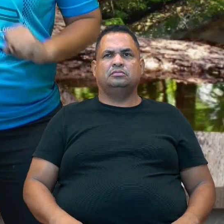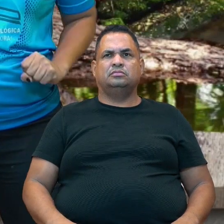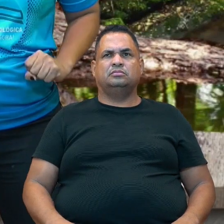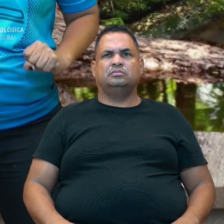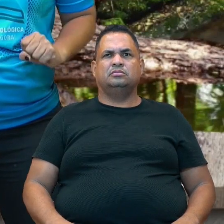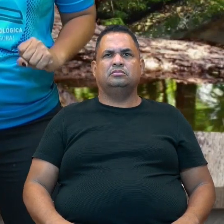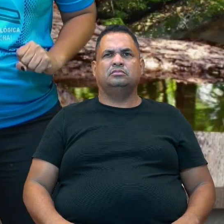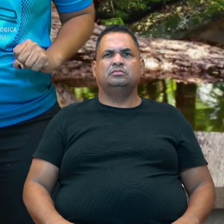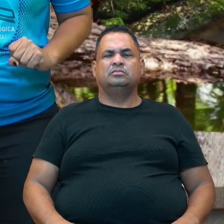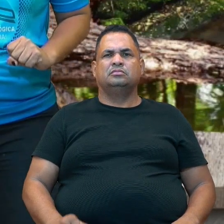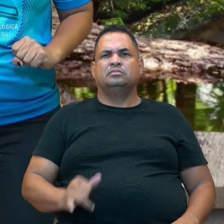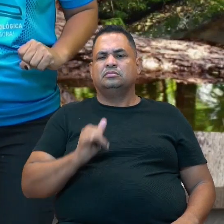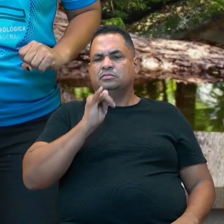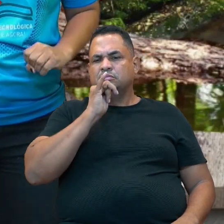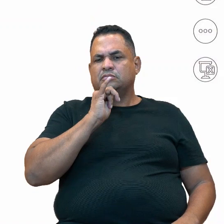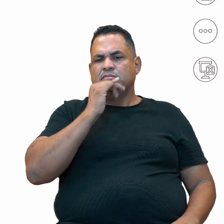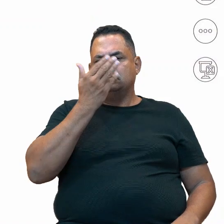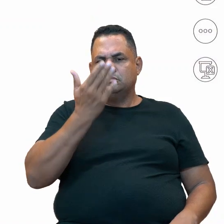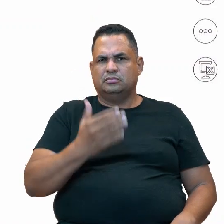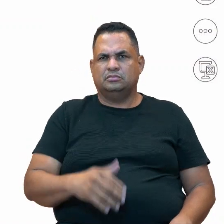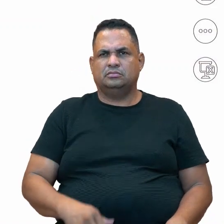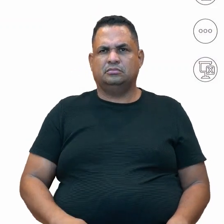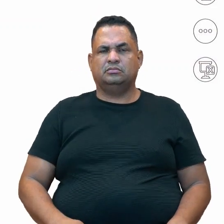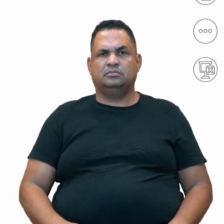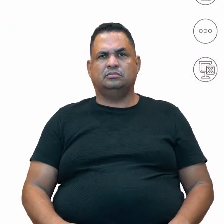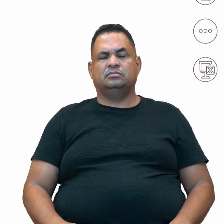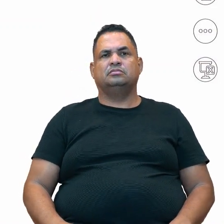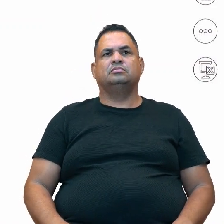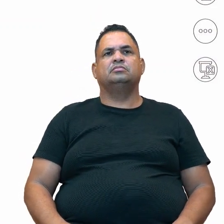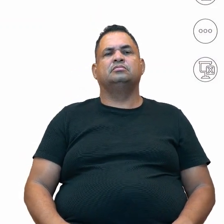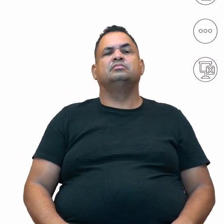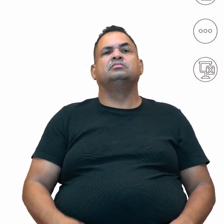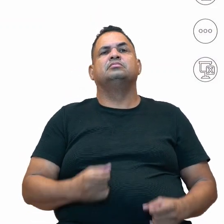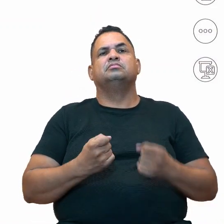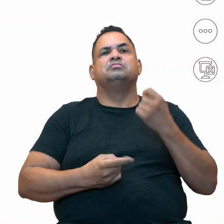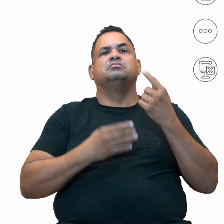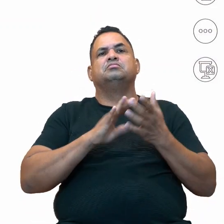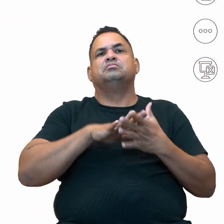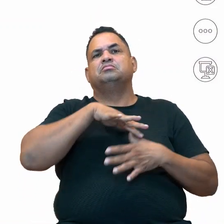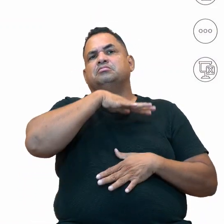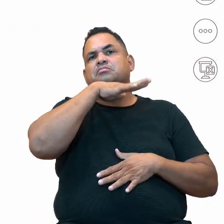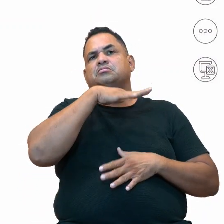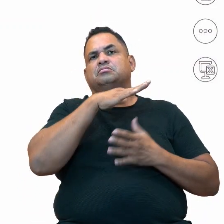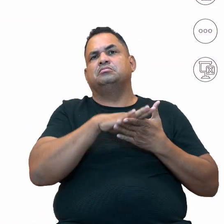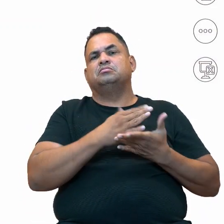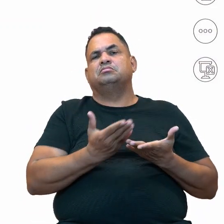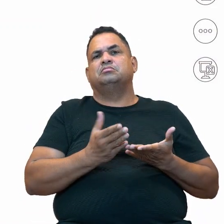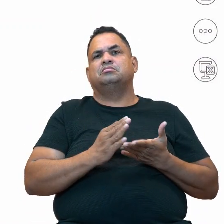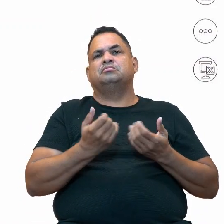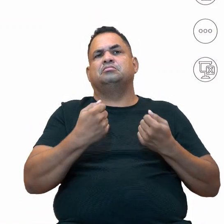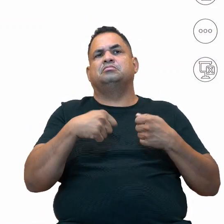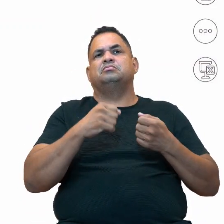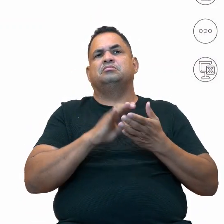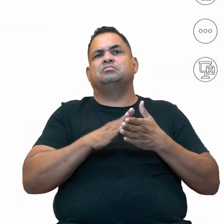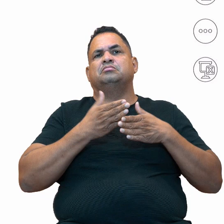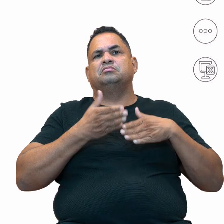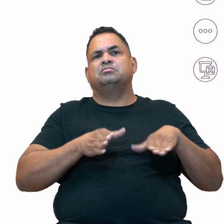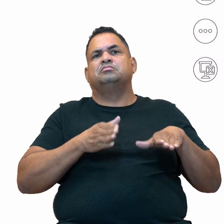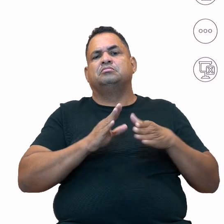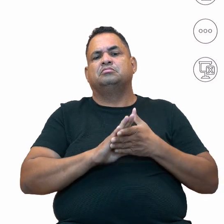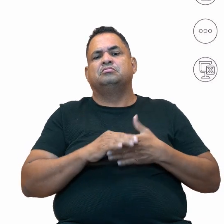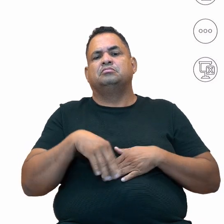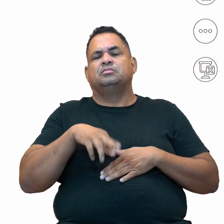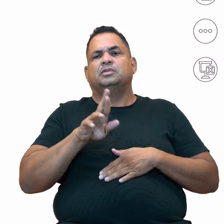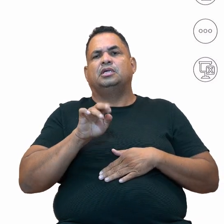um exemplo aqui para vocês, olha lá. Então, alguns animais em condições especiais podem se reproduzir por